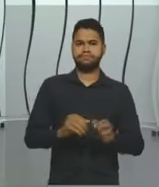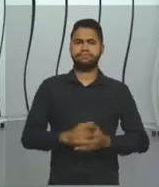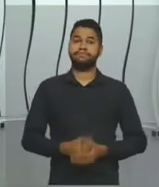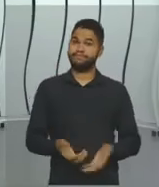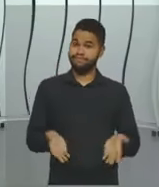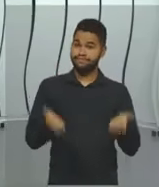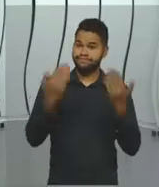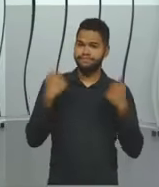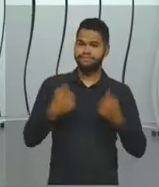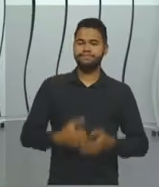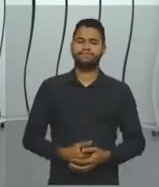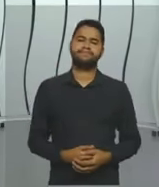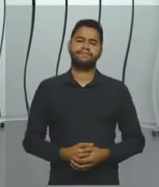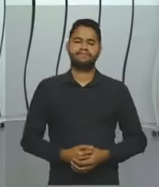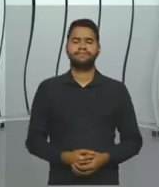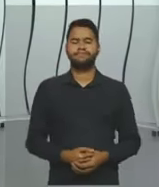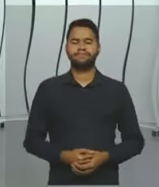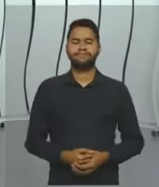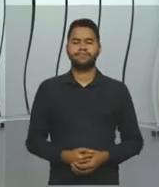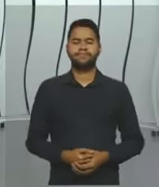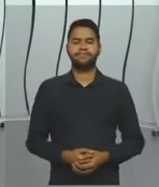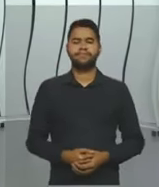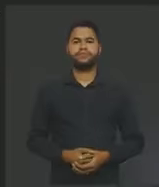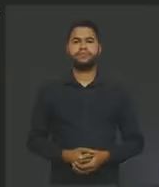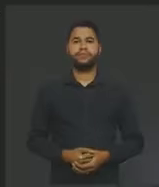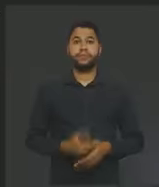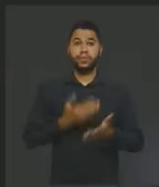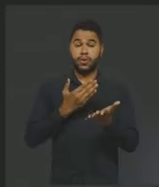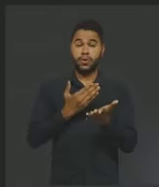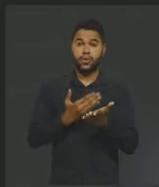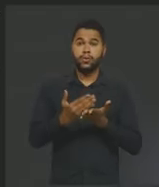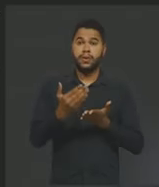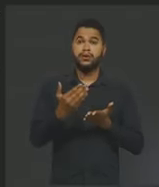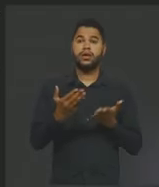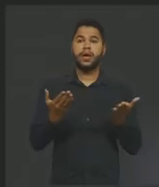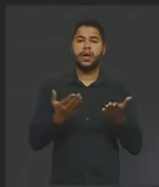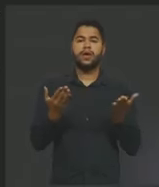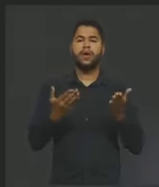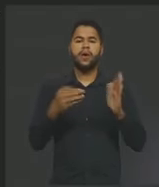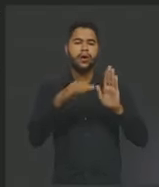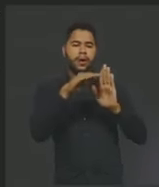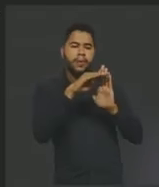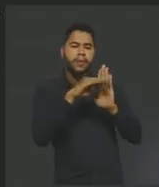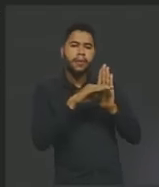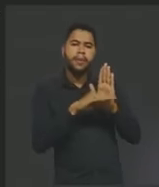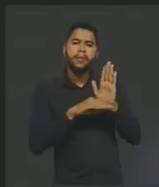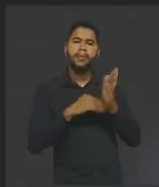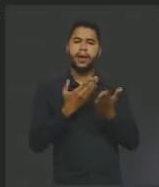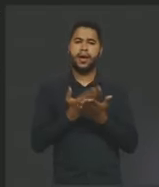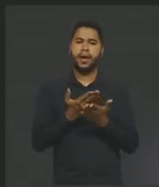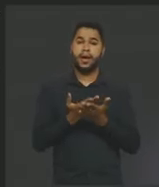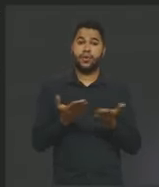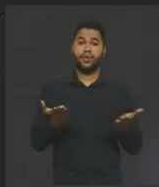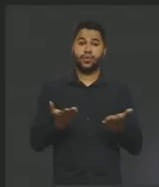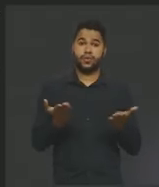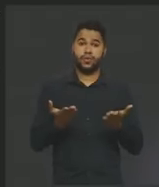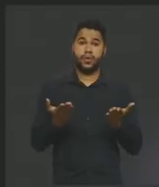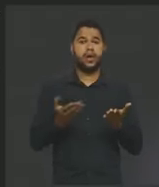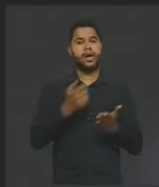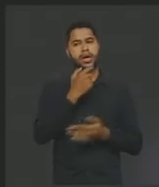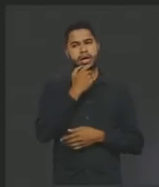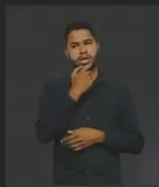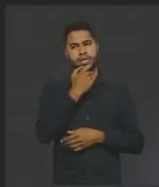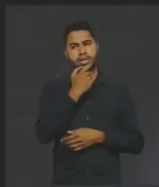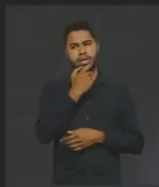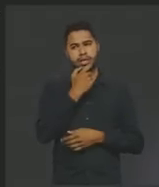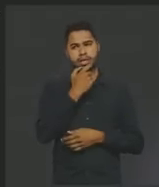go! Antes da gente começar, vamos passar o roteiro do que vai ser a nossa aula de hoje. Roteiro em inglês se